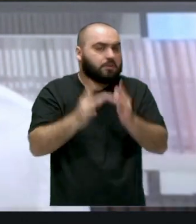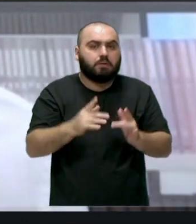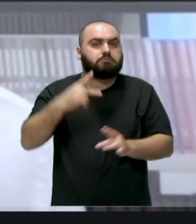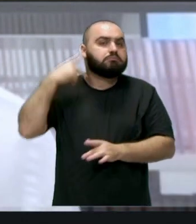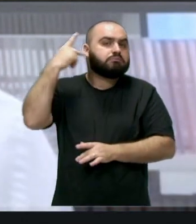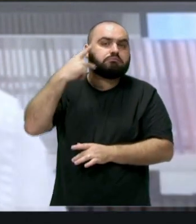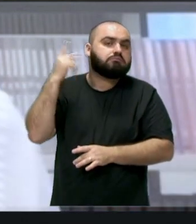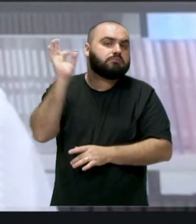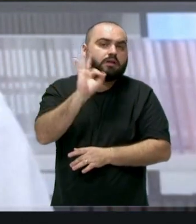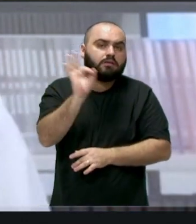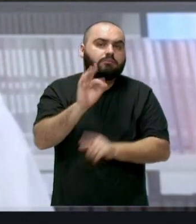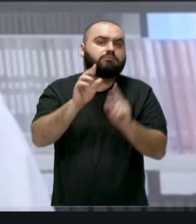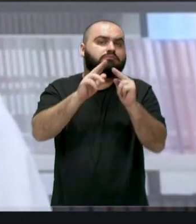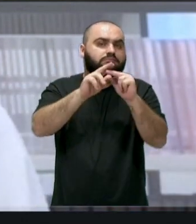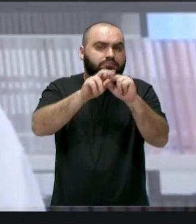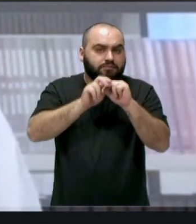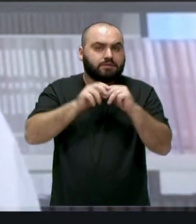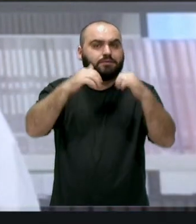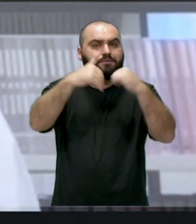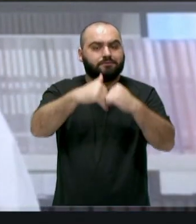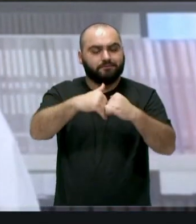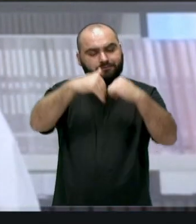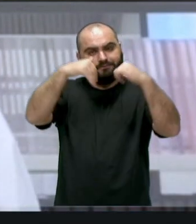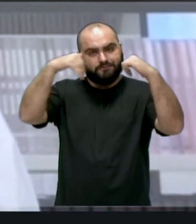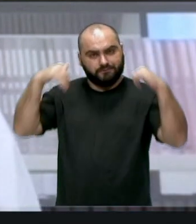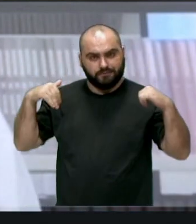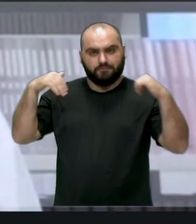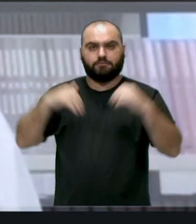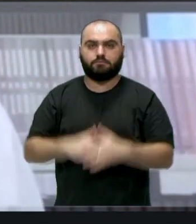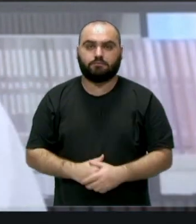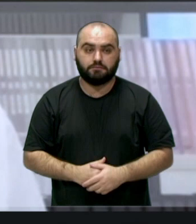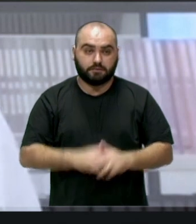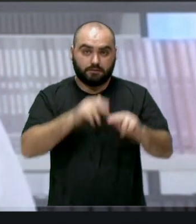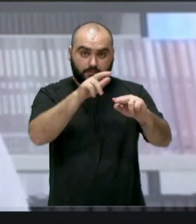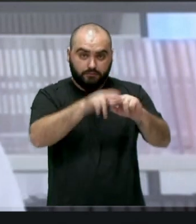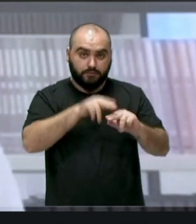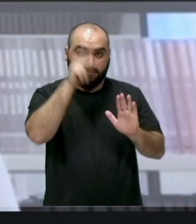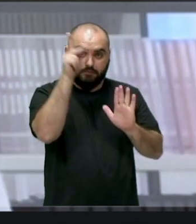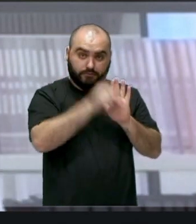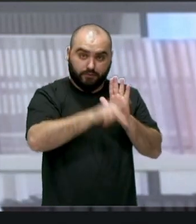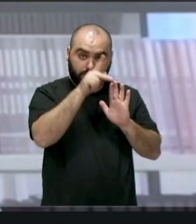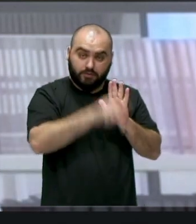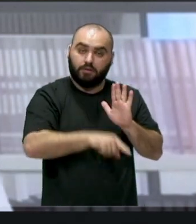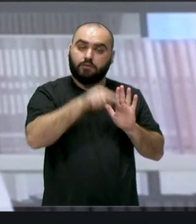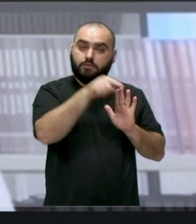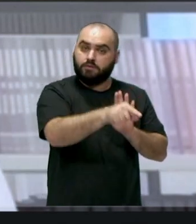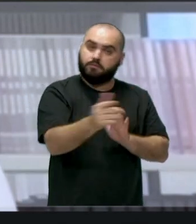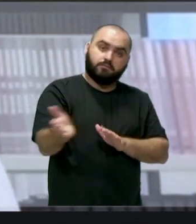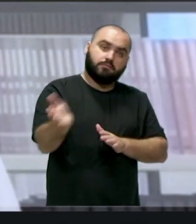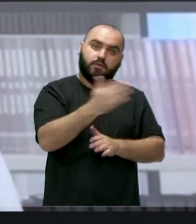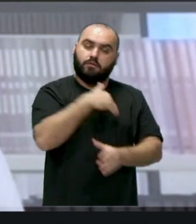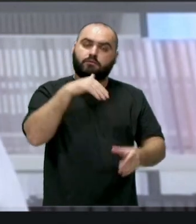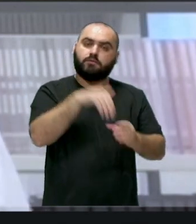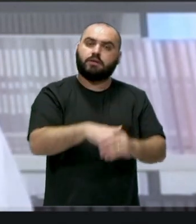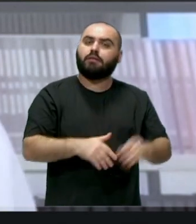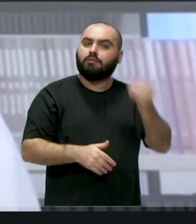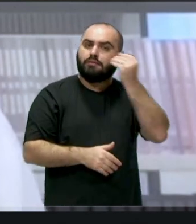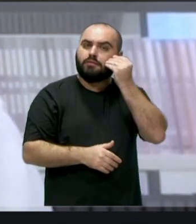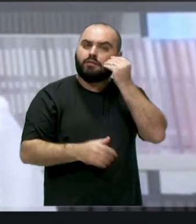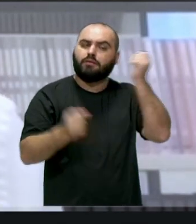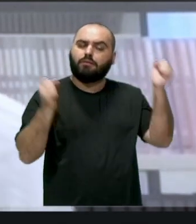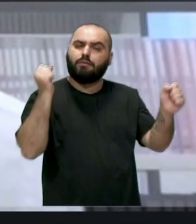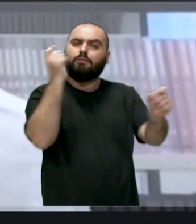os afastando de querer se envolver. Então, esse programa do Bora Votar, meu primeiro título, busca resgatar justamente isso, dizer que